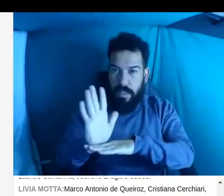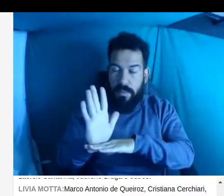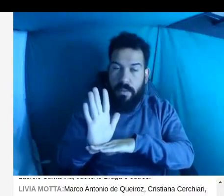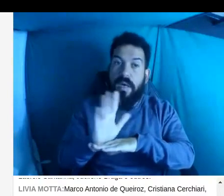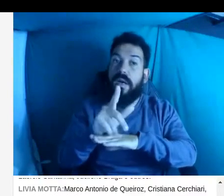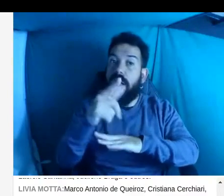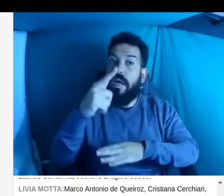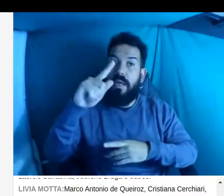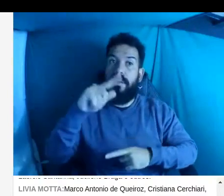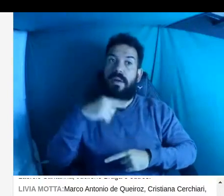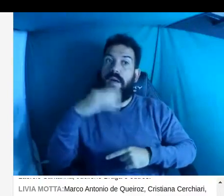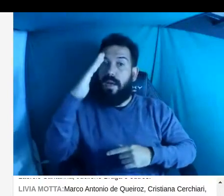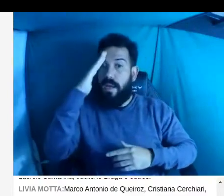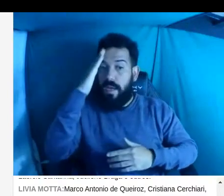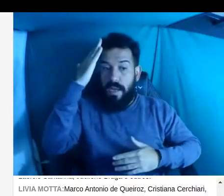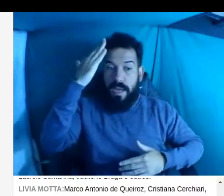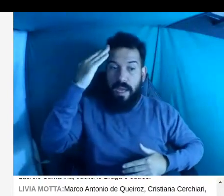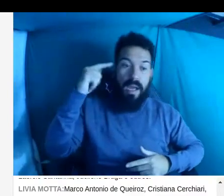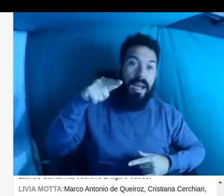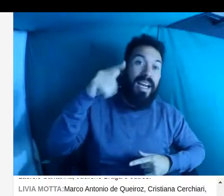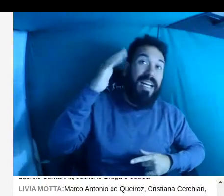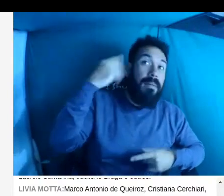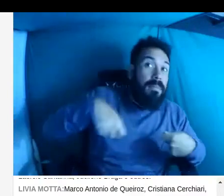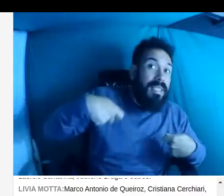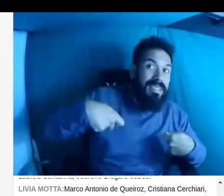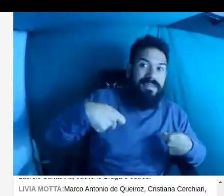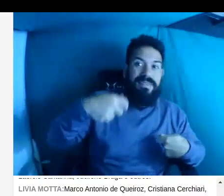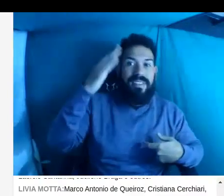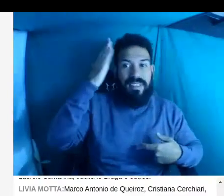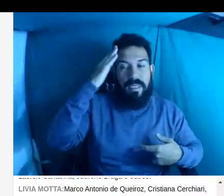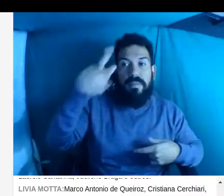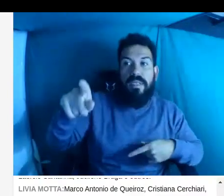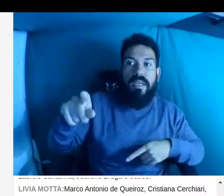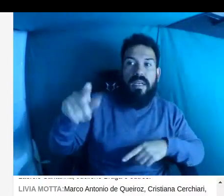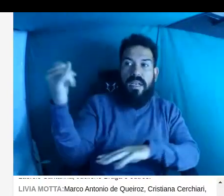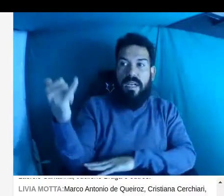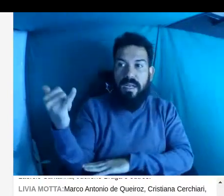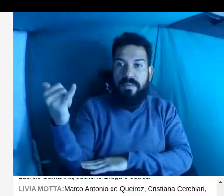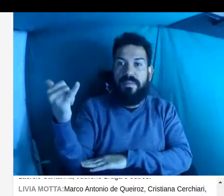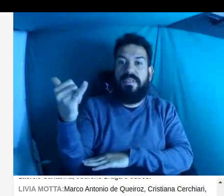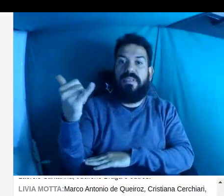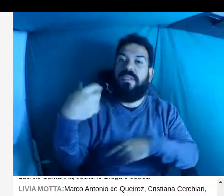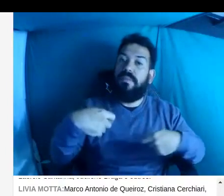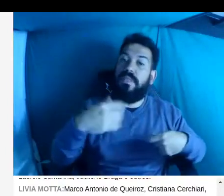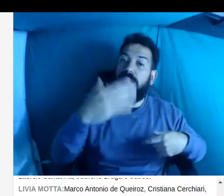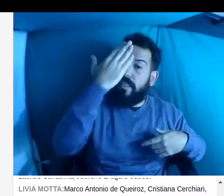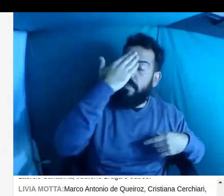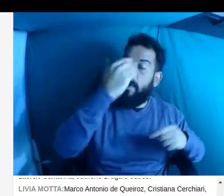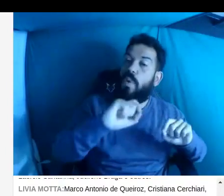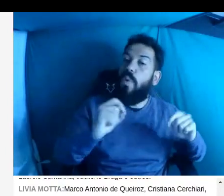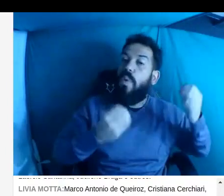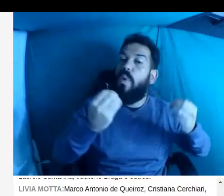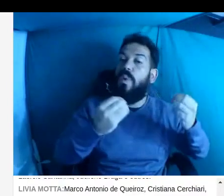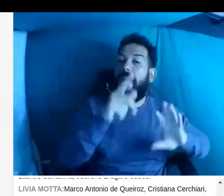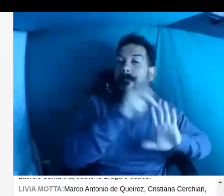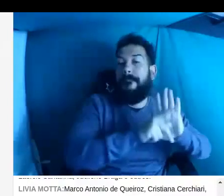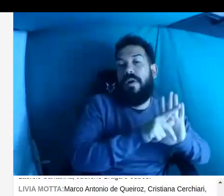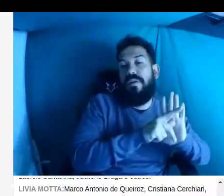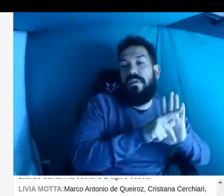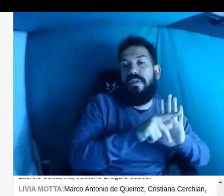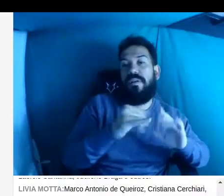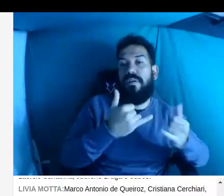existência da câmera, a existência do plano, porque a diferença entre um filme do